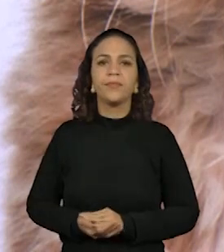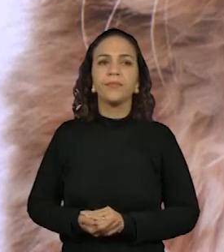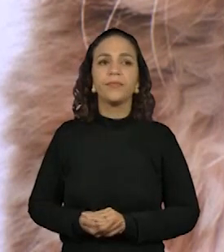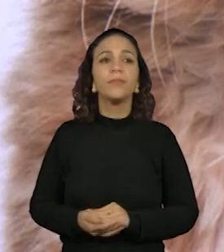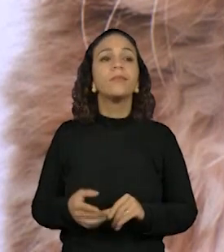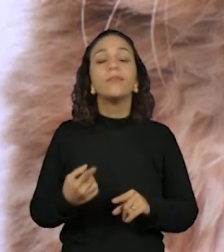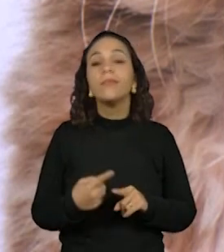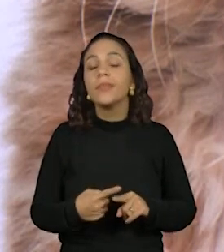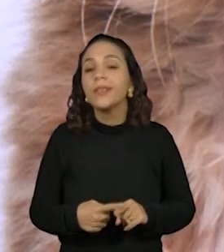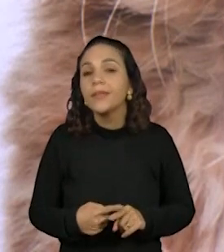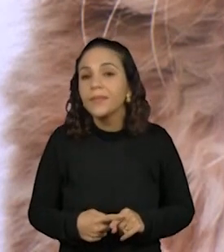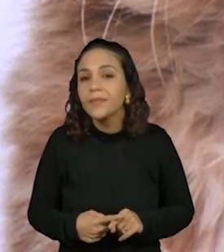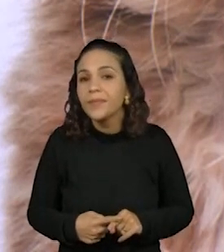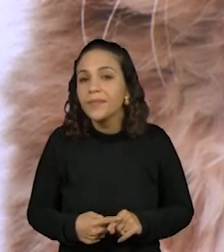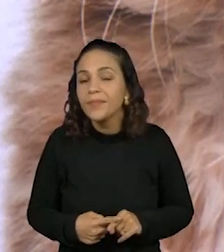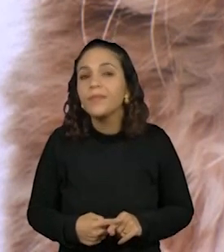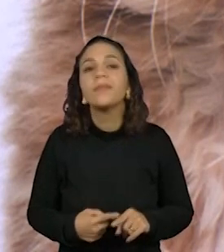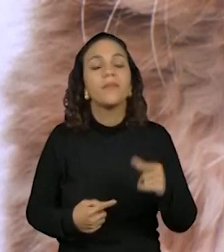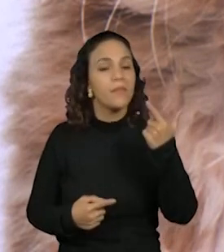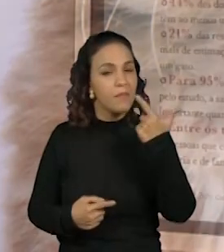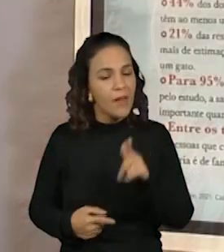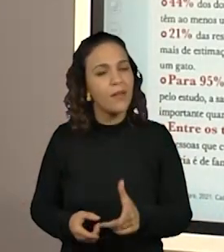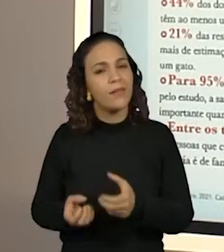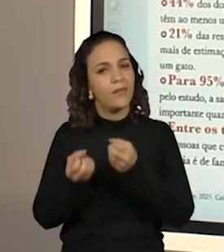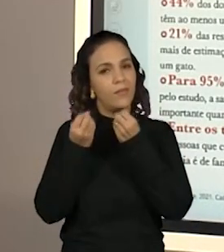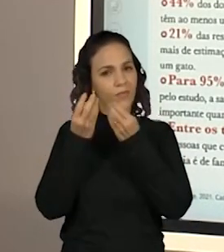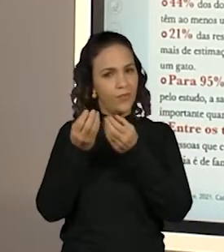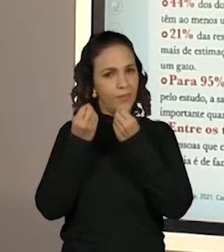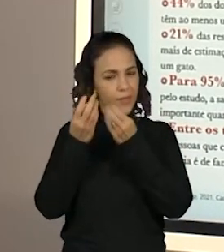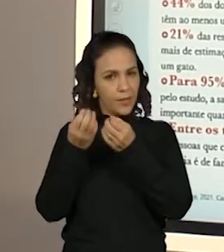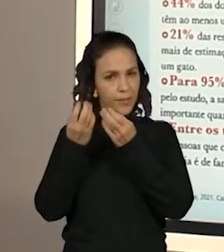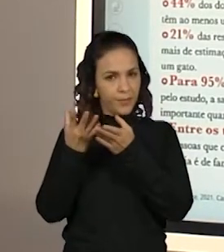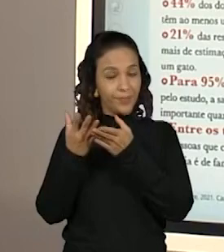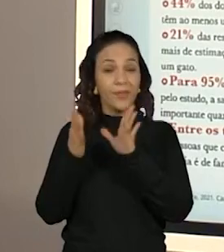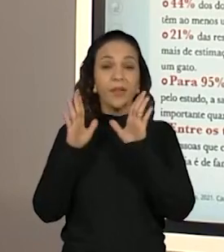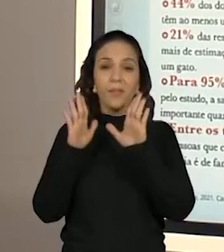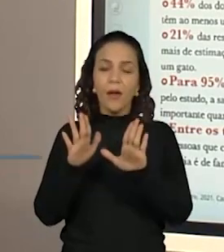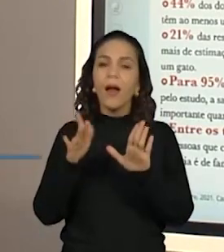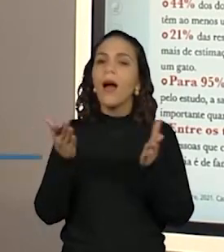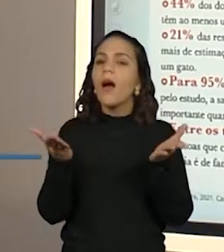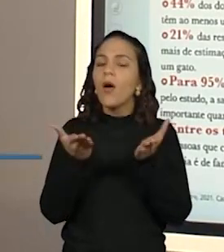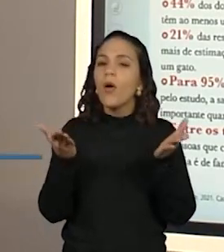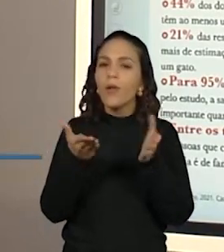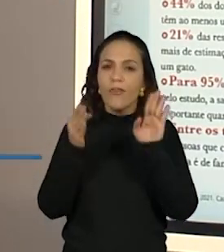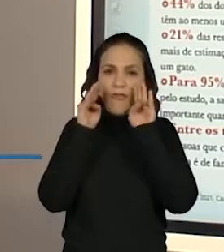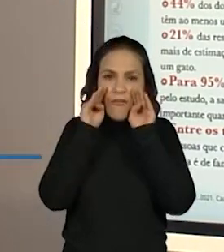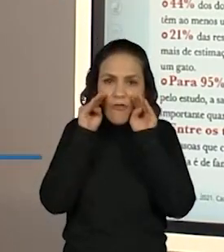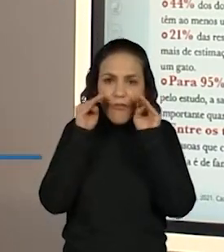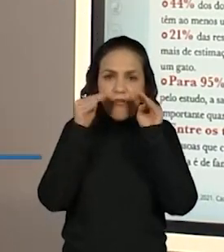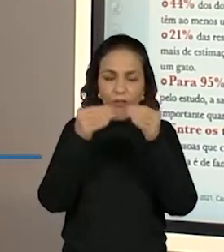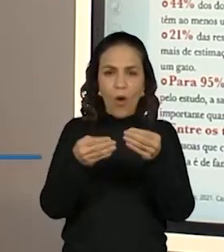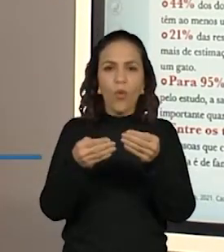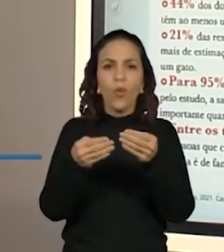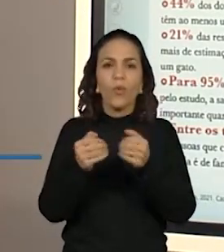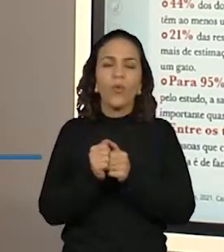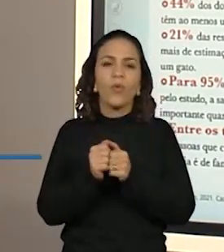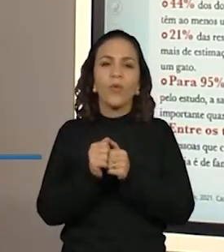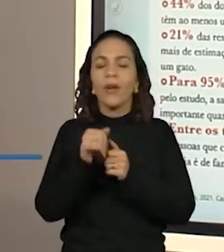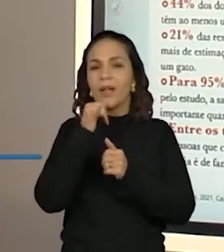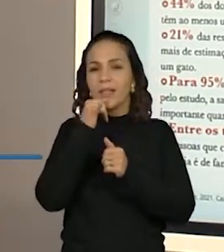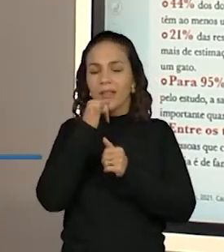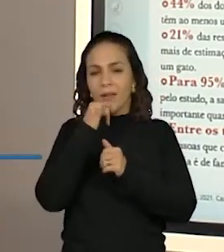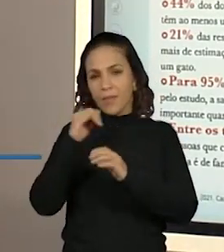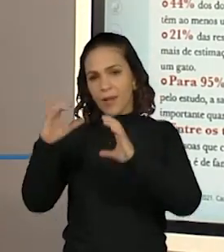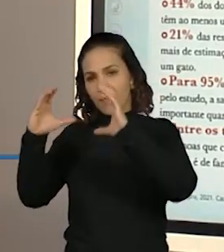quê, professor? Temos mais informações? Temos. Mas o nosso trabalho em um mapa circular